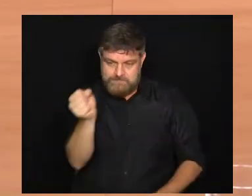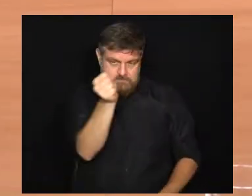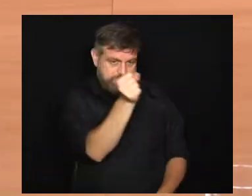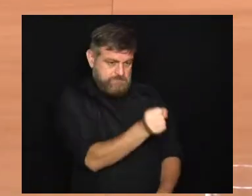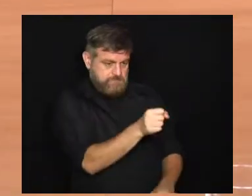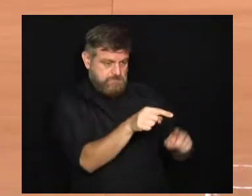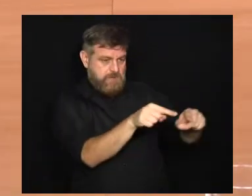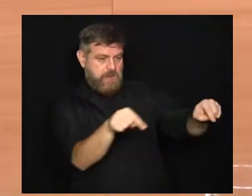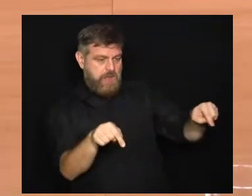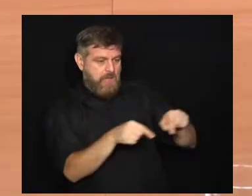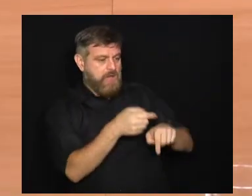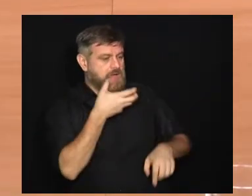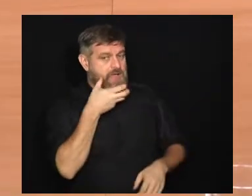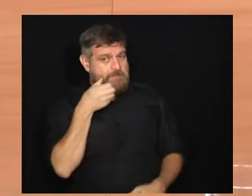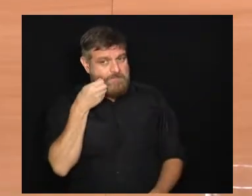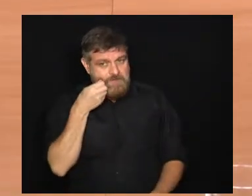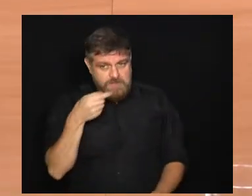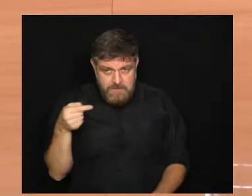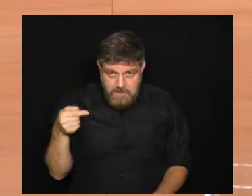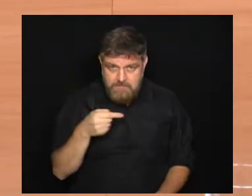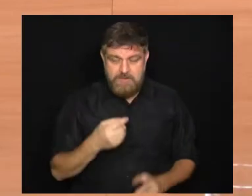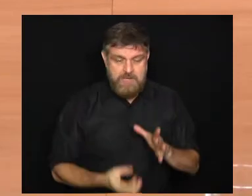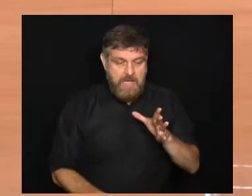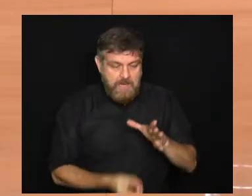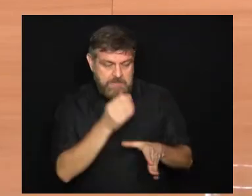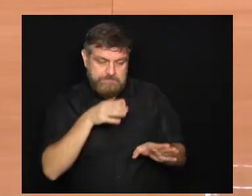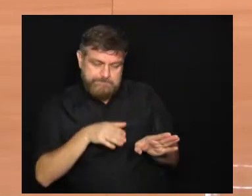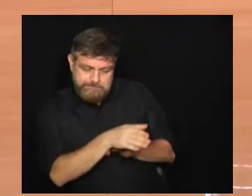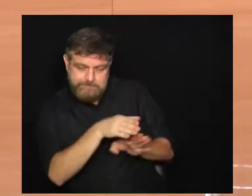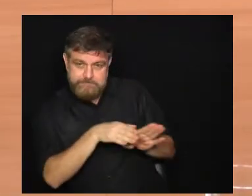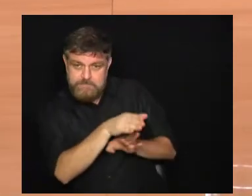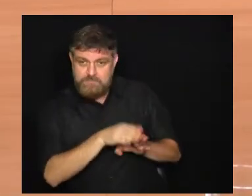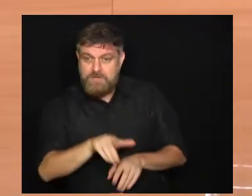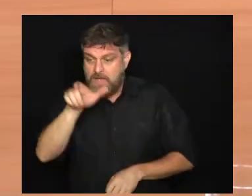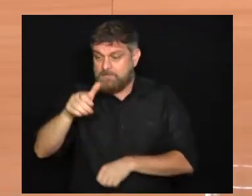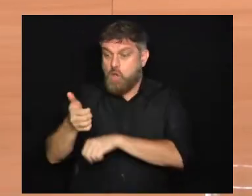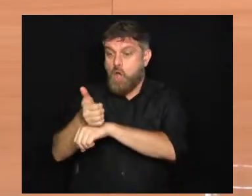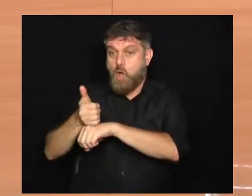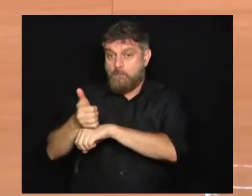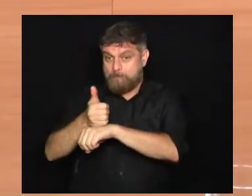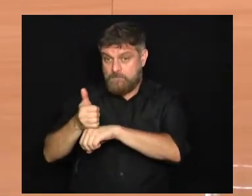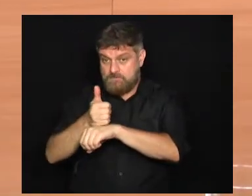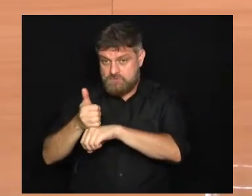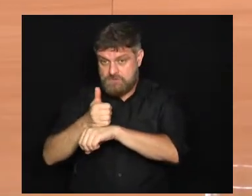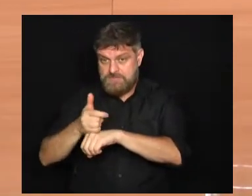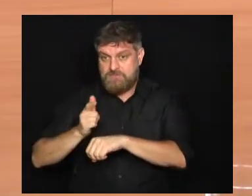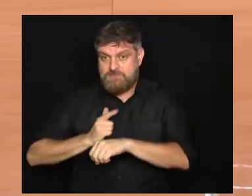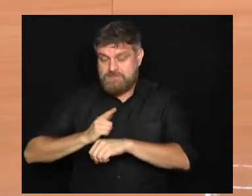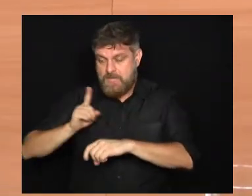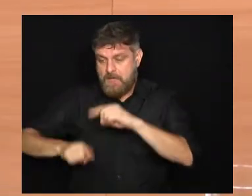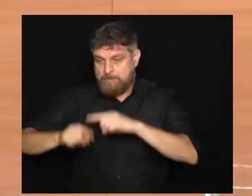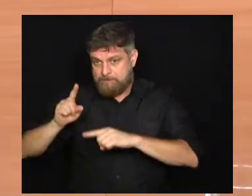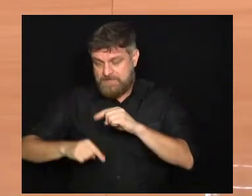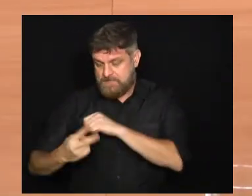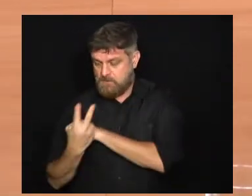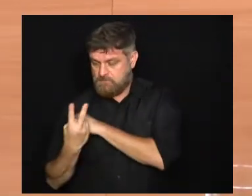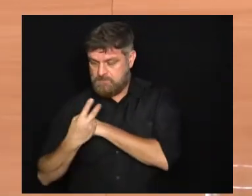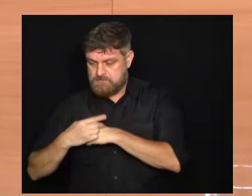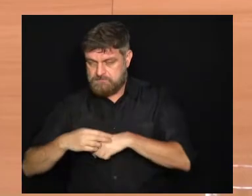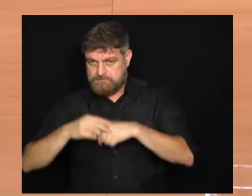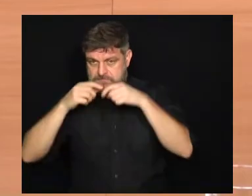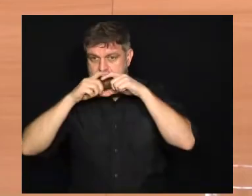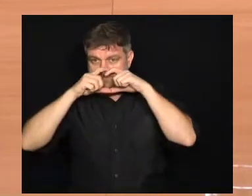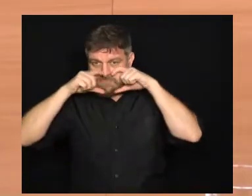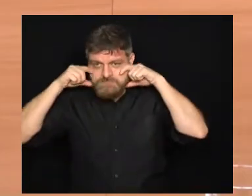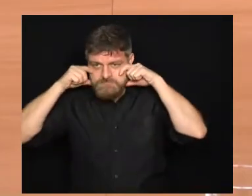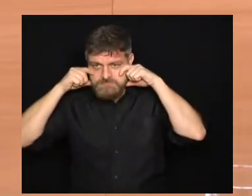contágio. Cria-se um alerta em que o profissional capacitado, com os IPIs adequados, e o paciente também utilizando